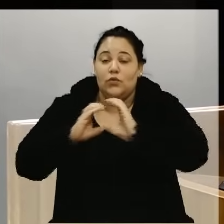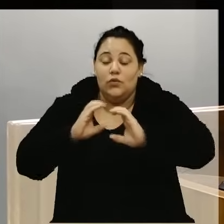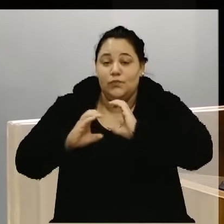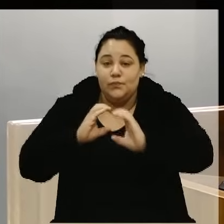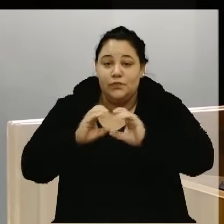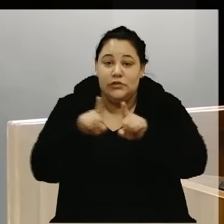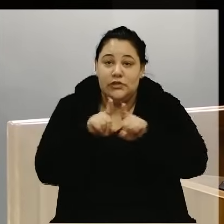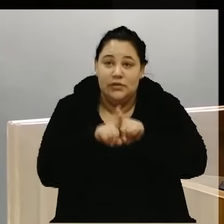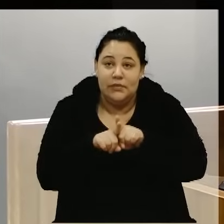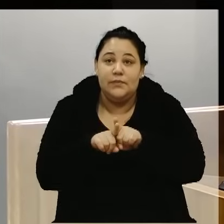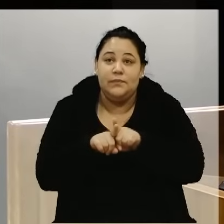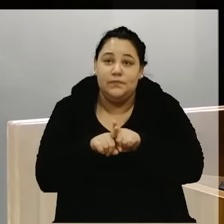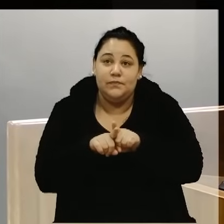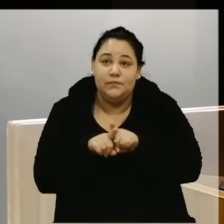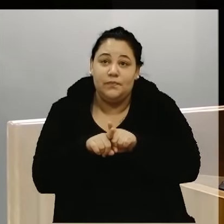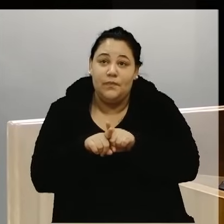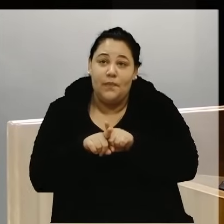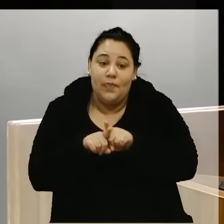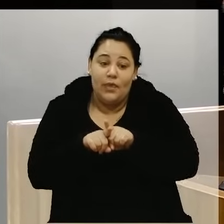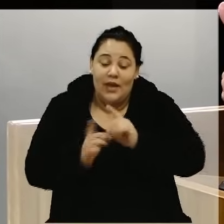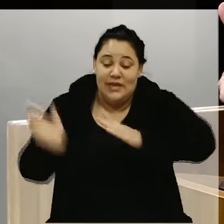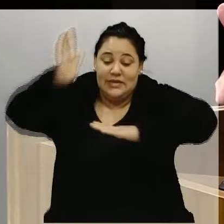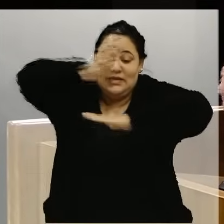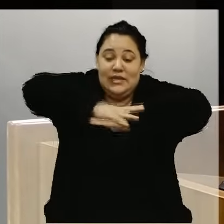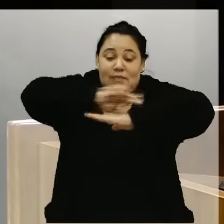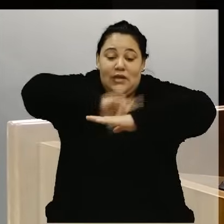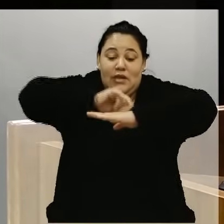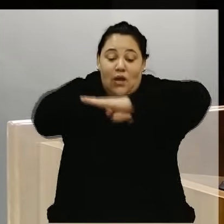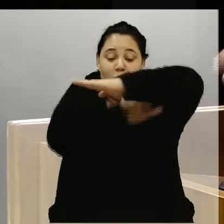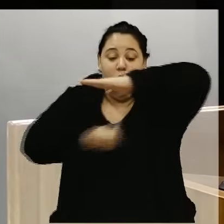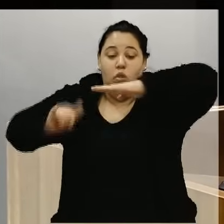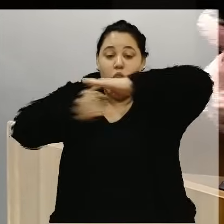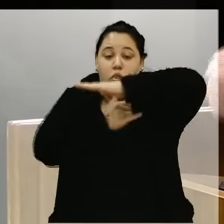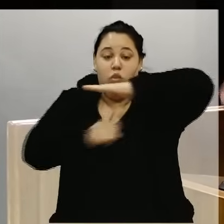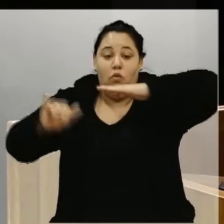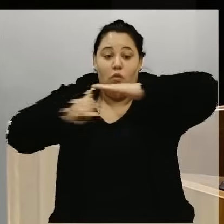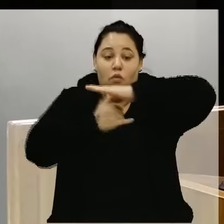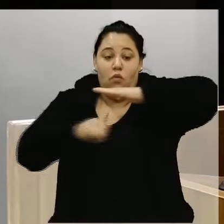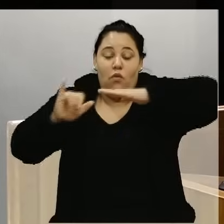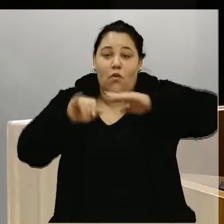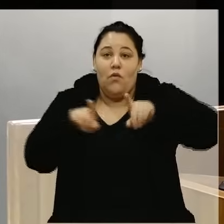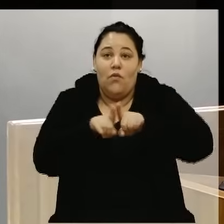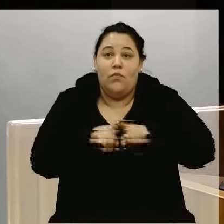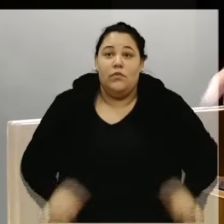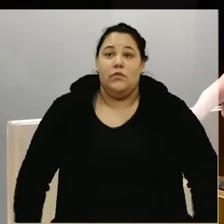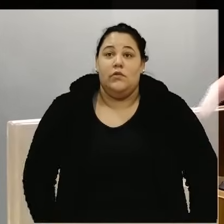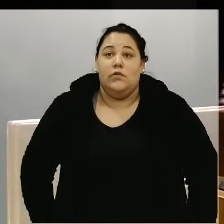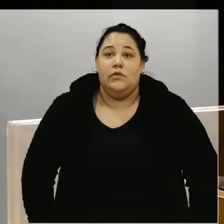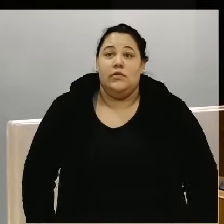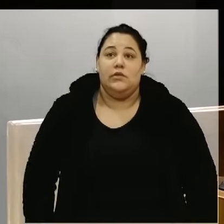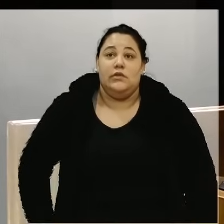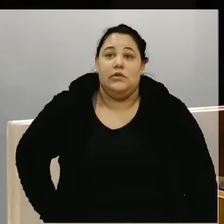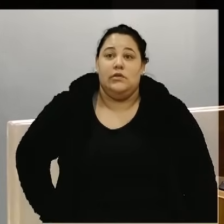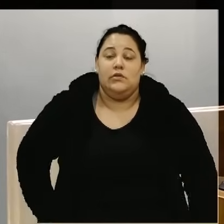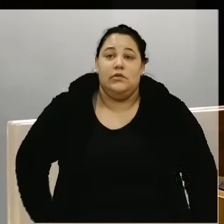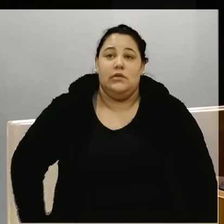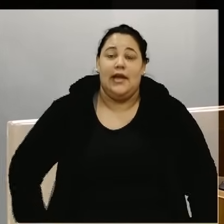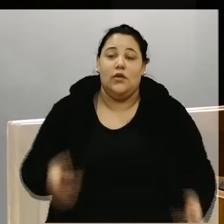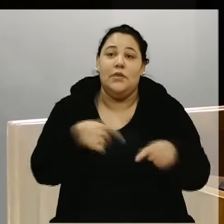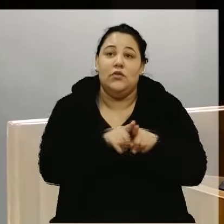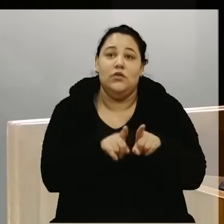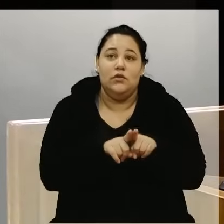linha de transmissão existe um cabo de fibra ótica de telecomunicação que traz informações para Caxias e ele terá que ser desligado se tiver